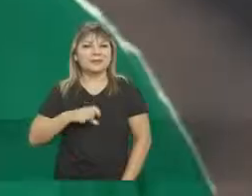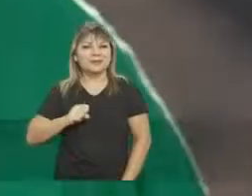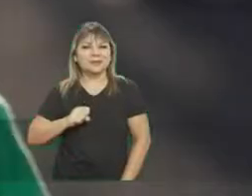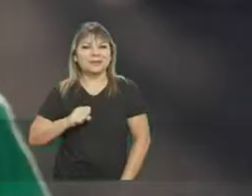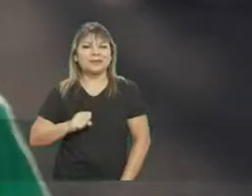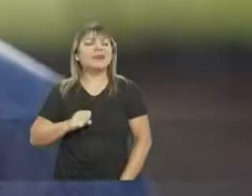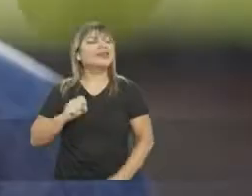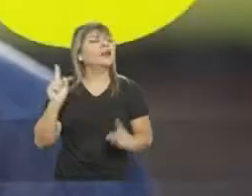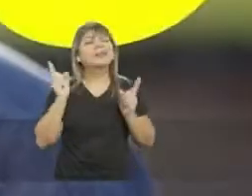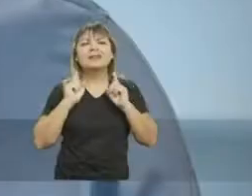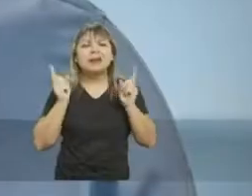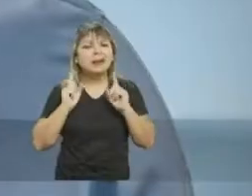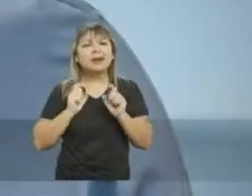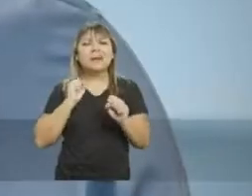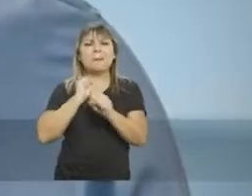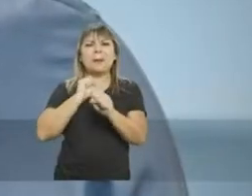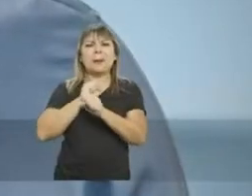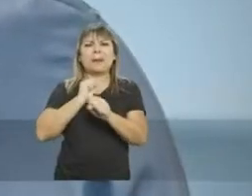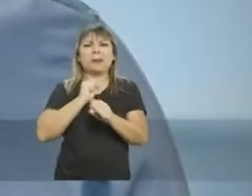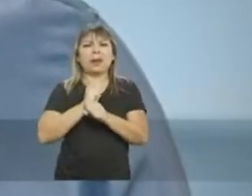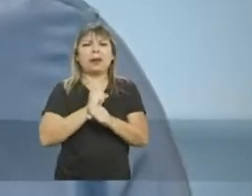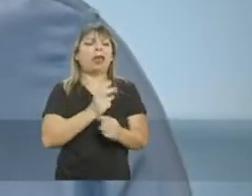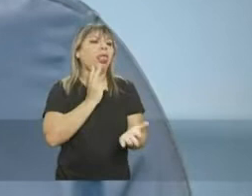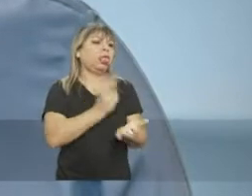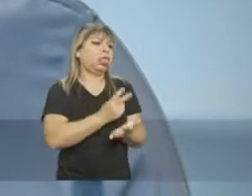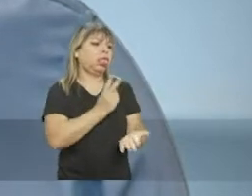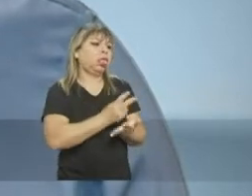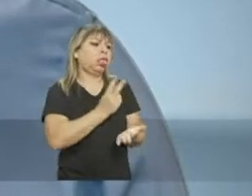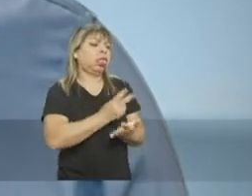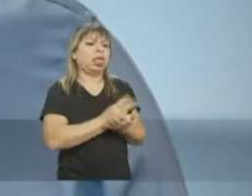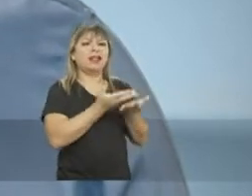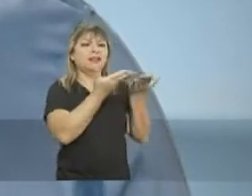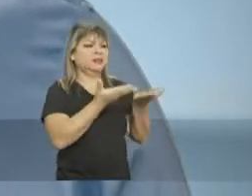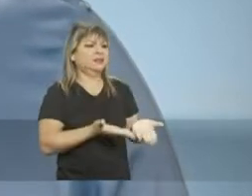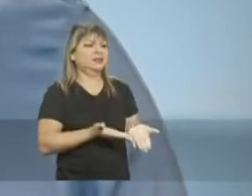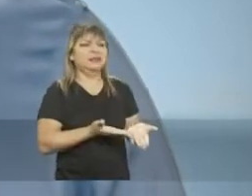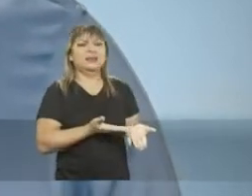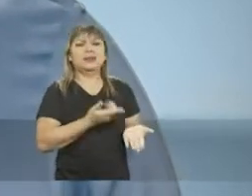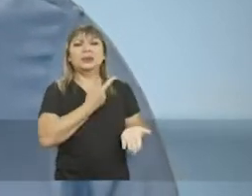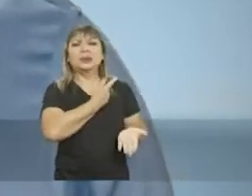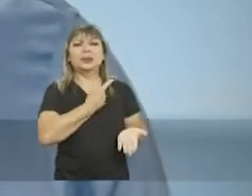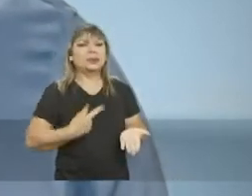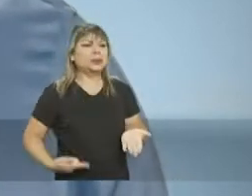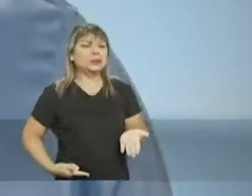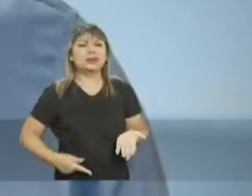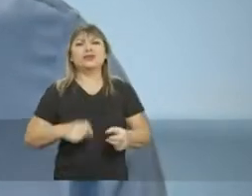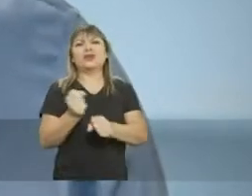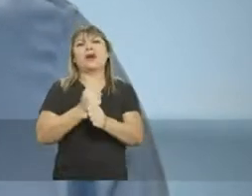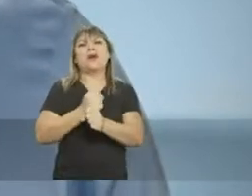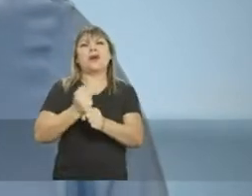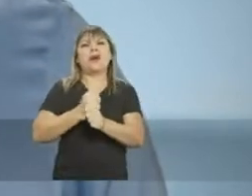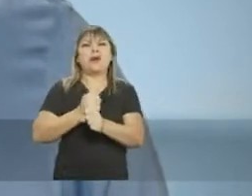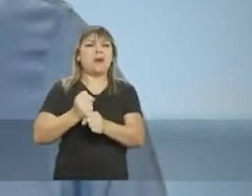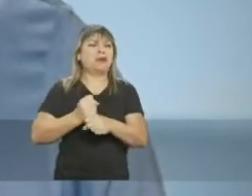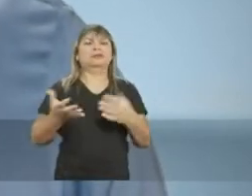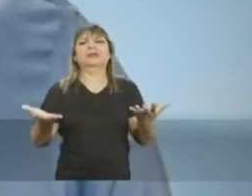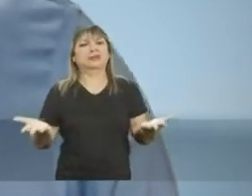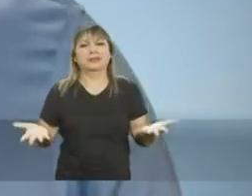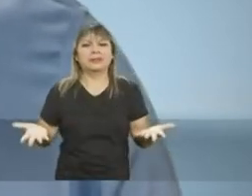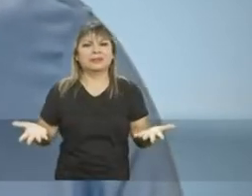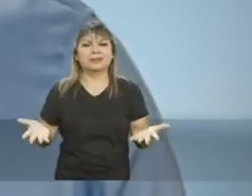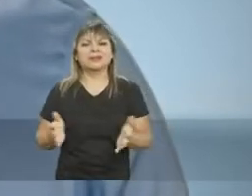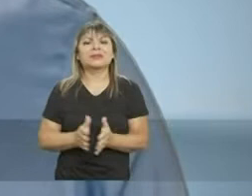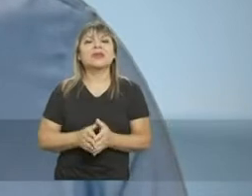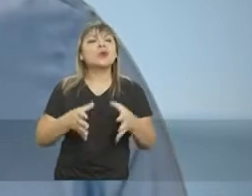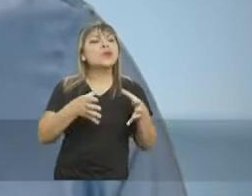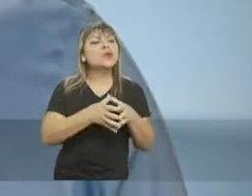28. 28. 28. Não dá pra gente esperar resultados diferentes com as mesmas pessoas governando há tanto tempo o